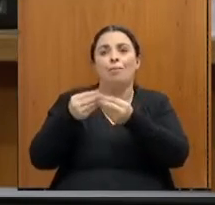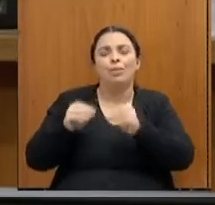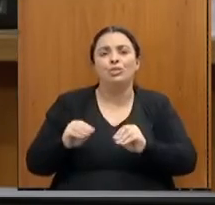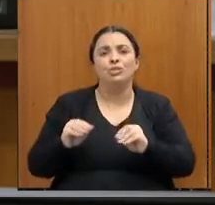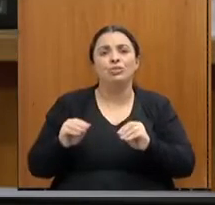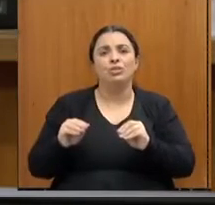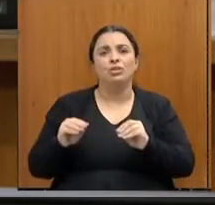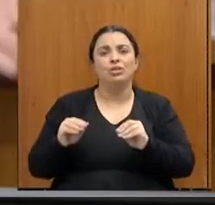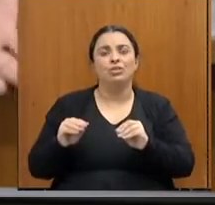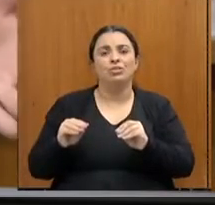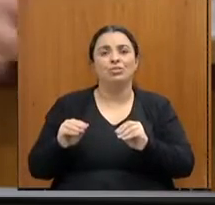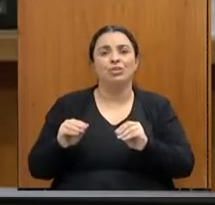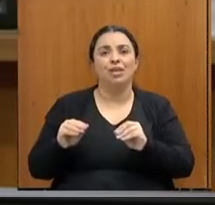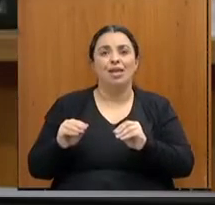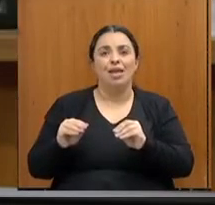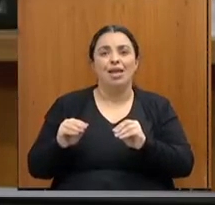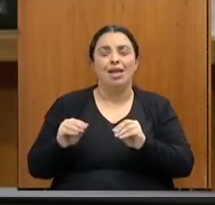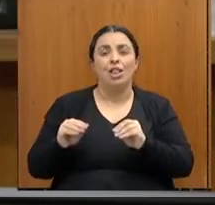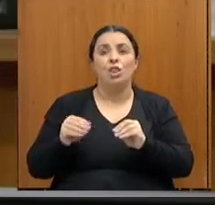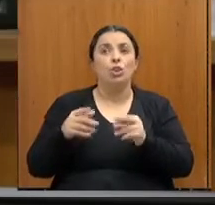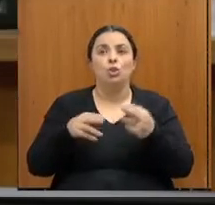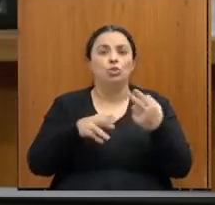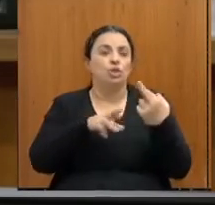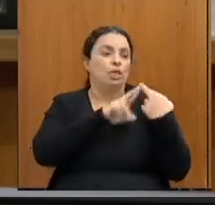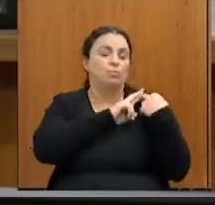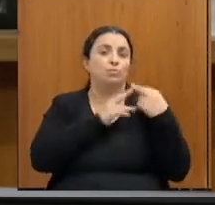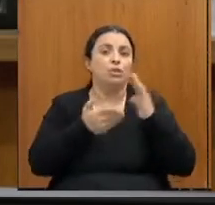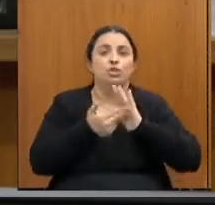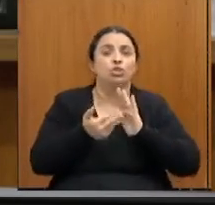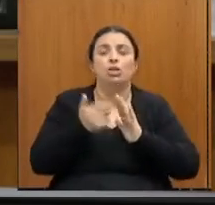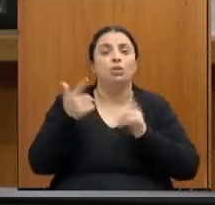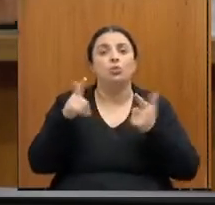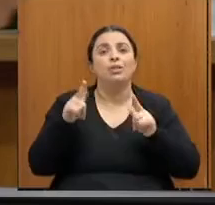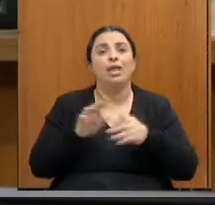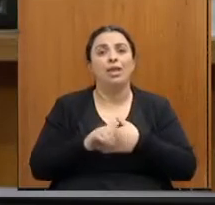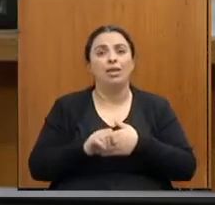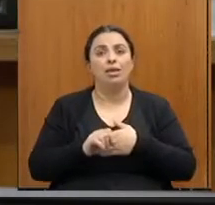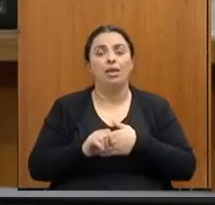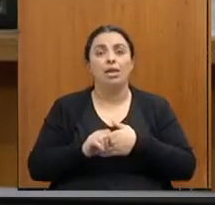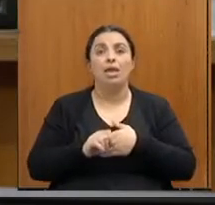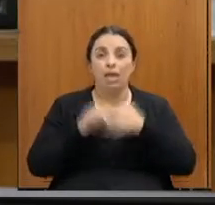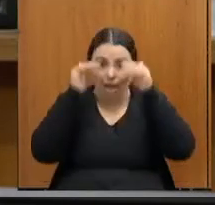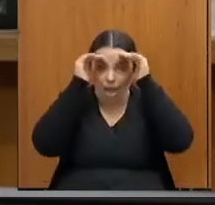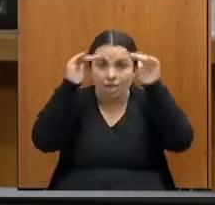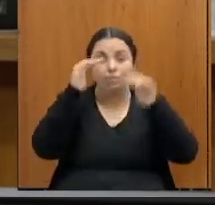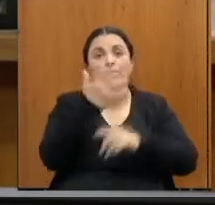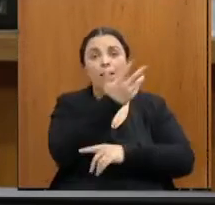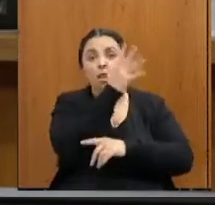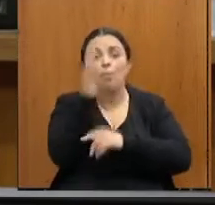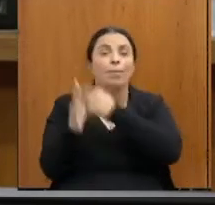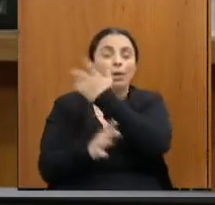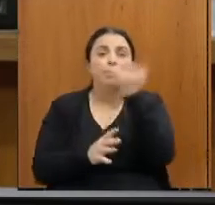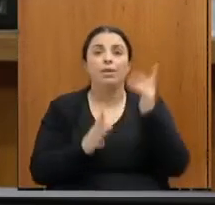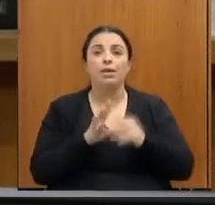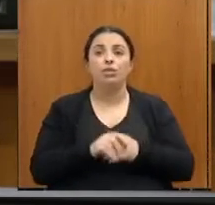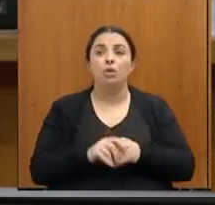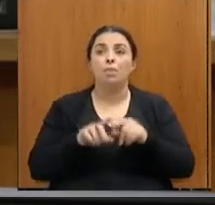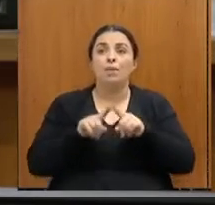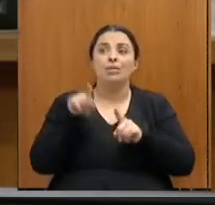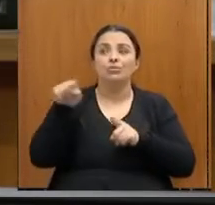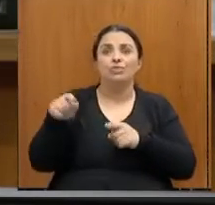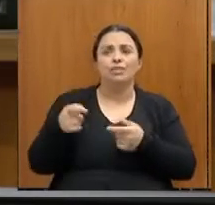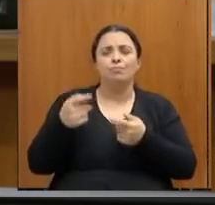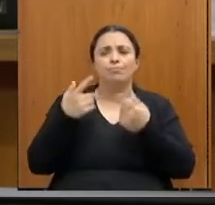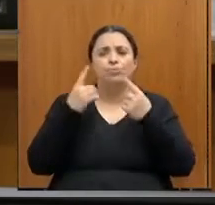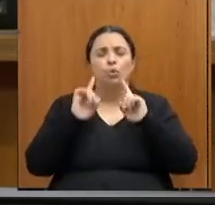rigores de que o meio ambiente merece o que você ou prega é celeridade é os investidores precisam